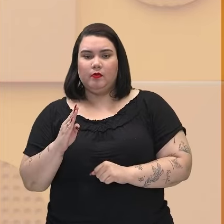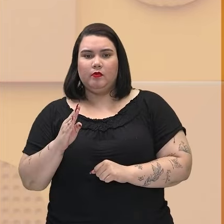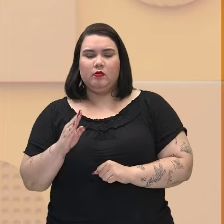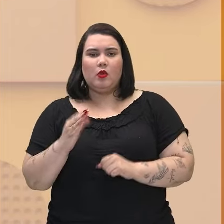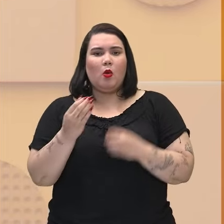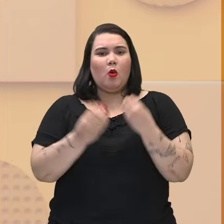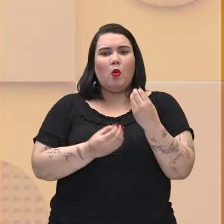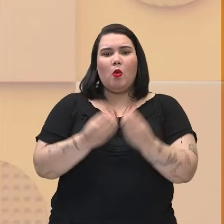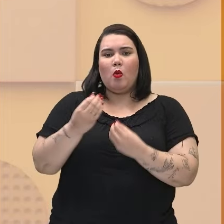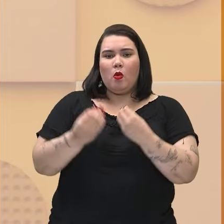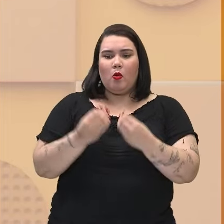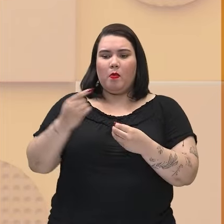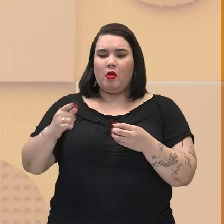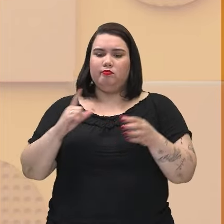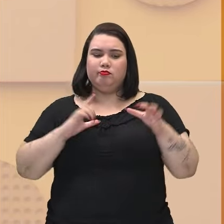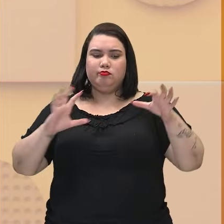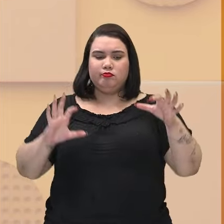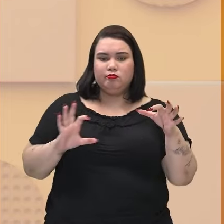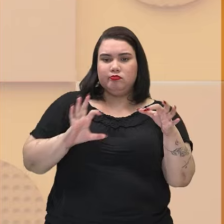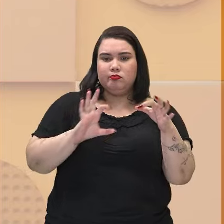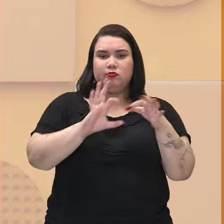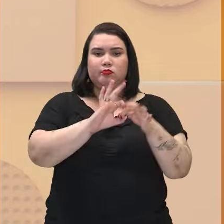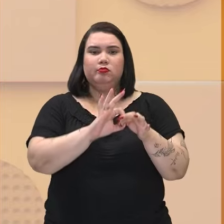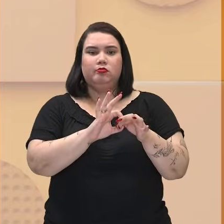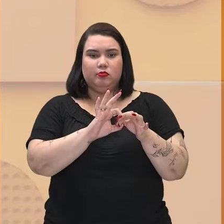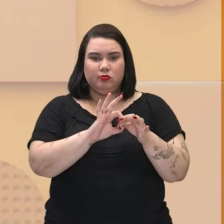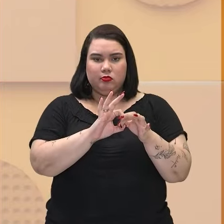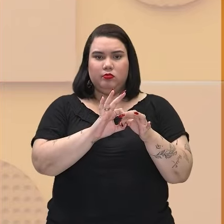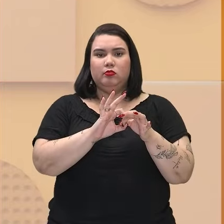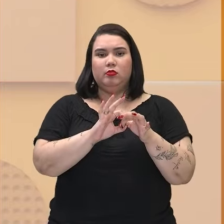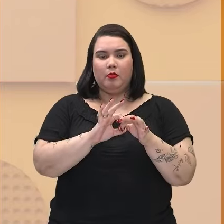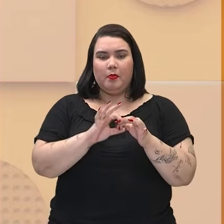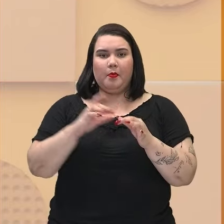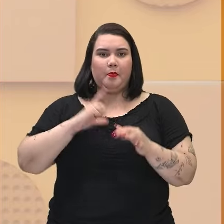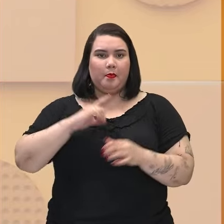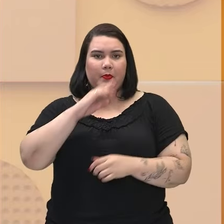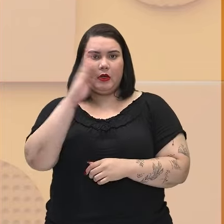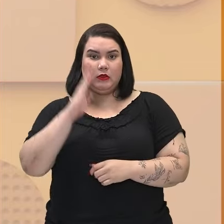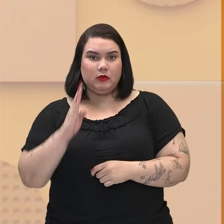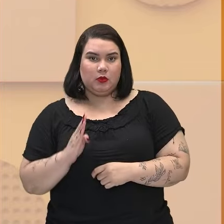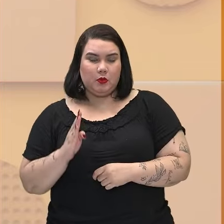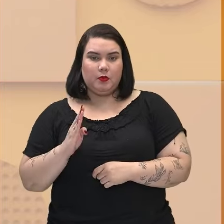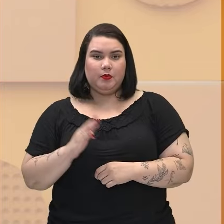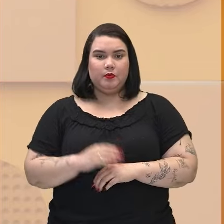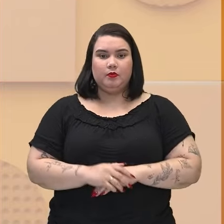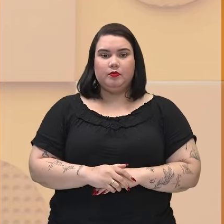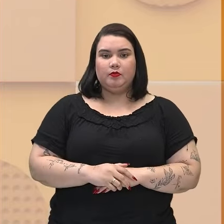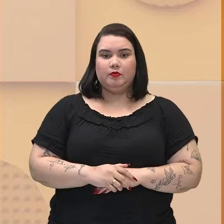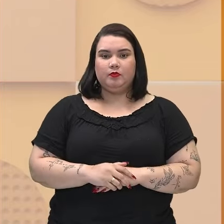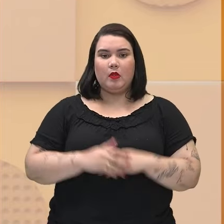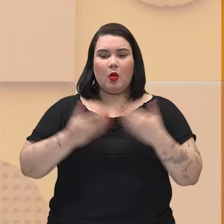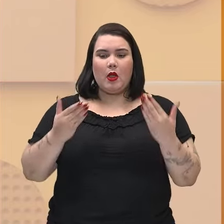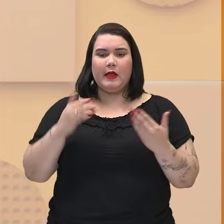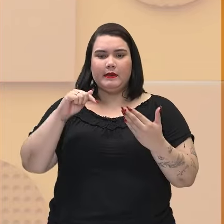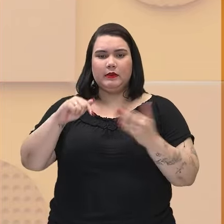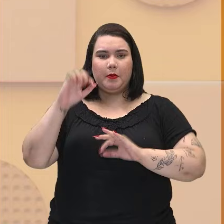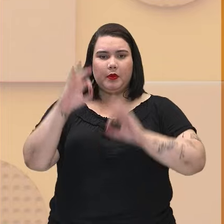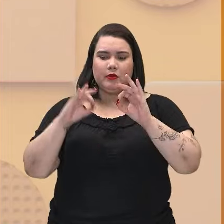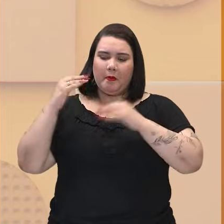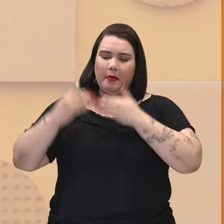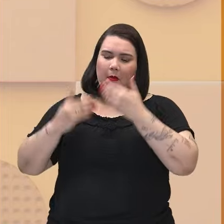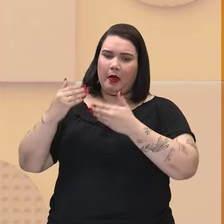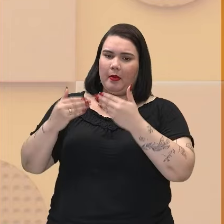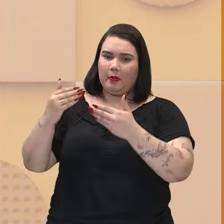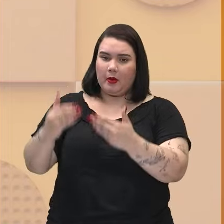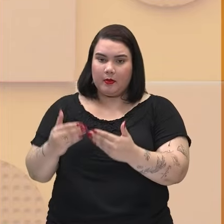eles fazem parte desse processo de caminhos até a independência do Brasil? Esse caminho percorrido até o Brasil se tornar